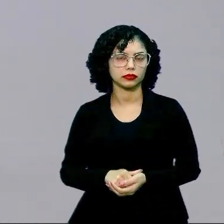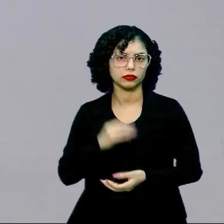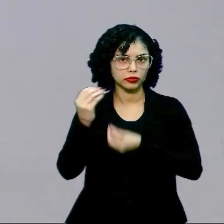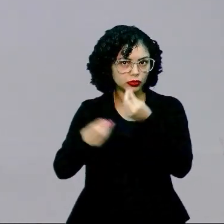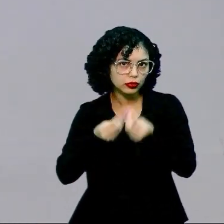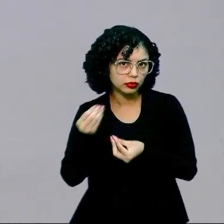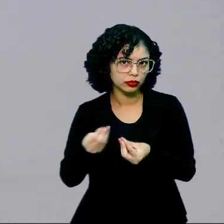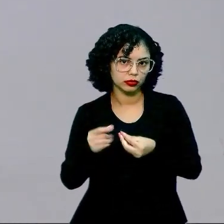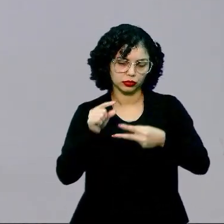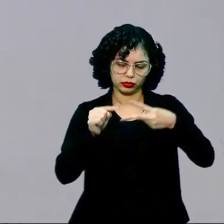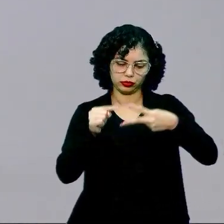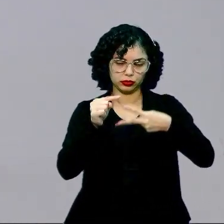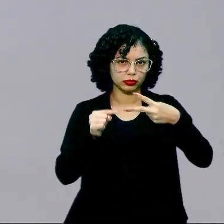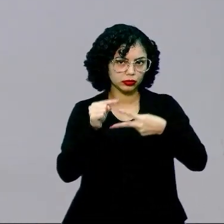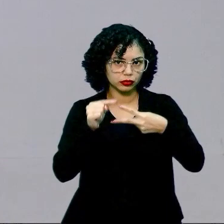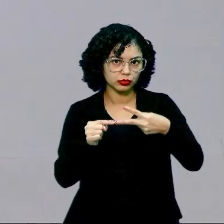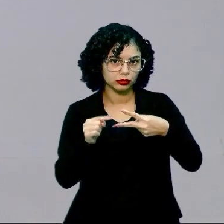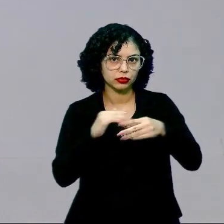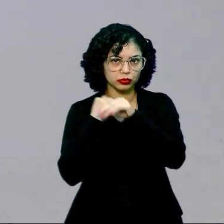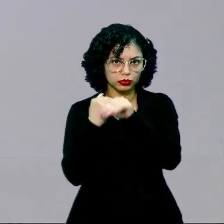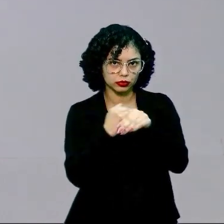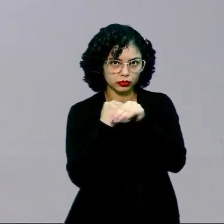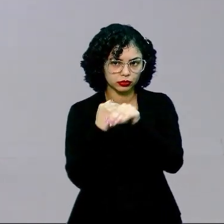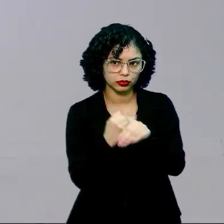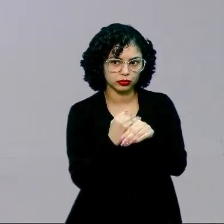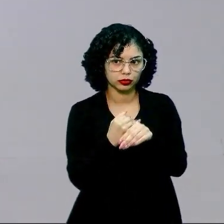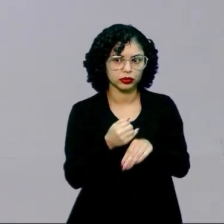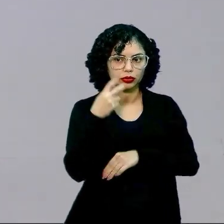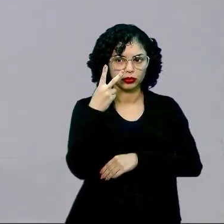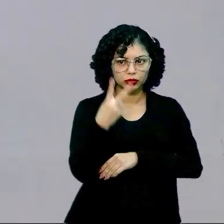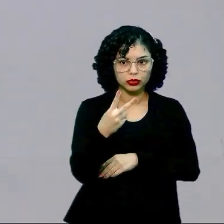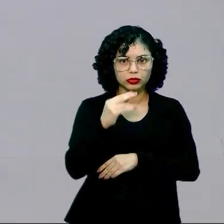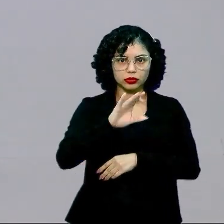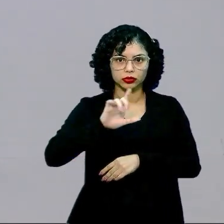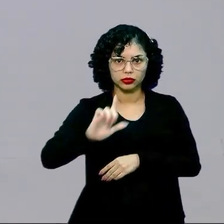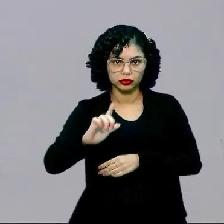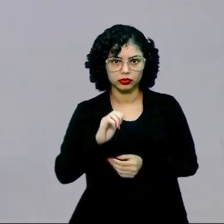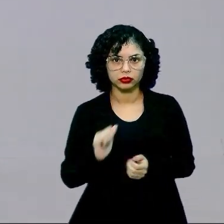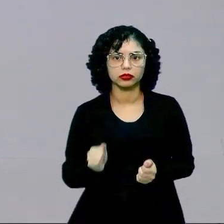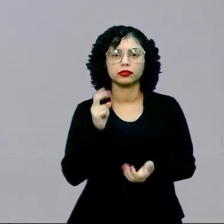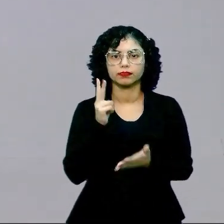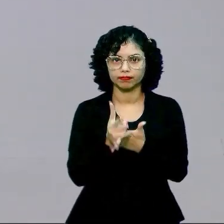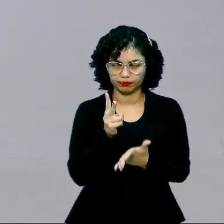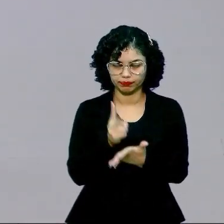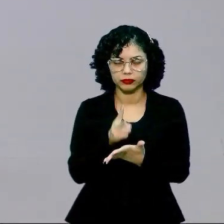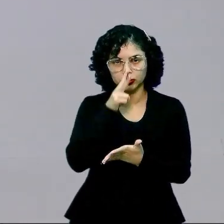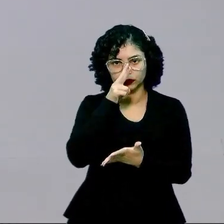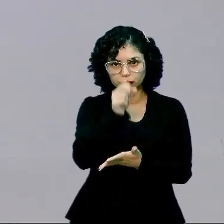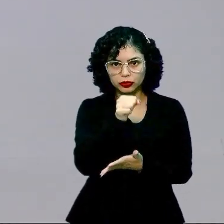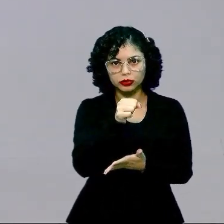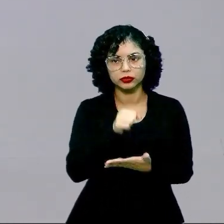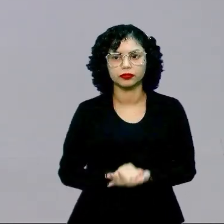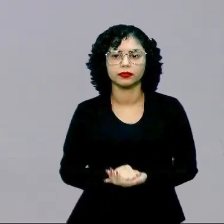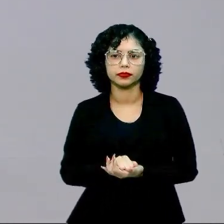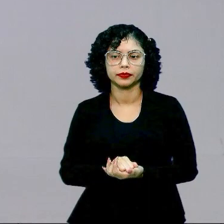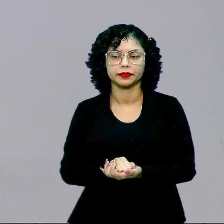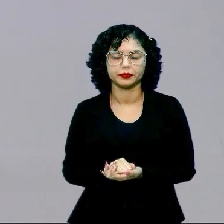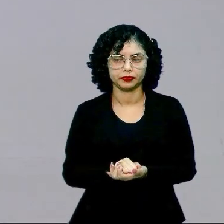Como aí você tem 2 átomos iguais, 2 cloros, os dois vão ter a mesma força, né?